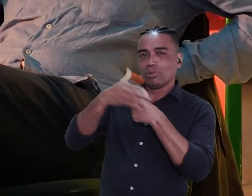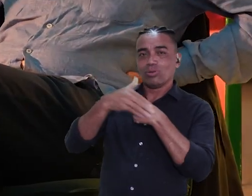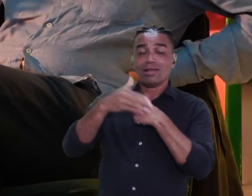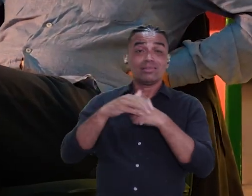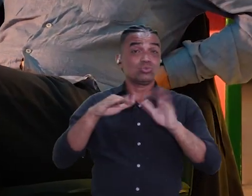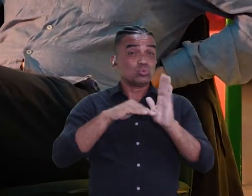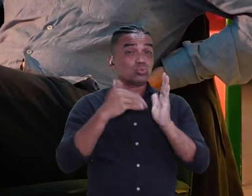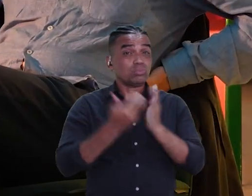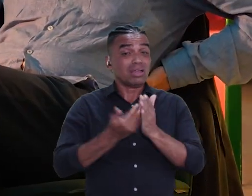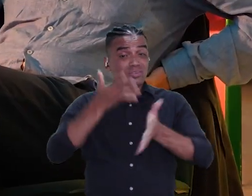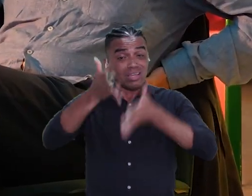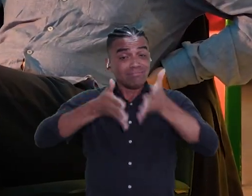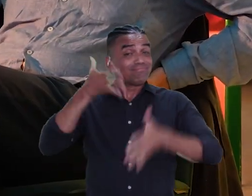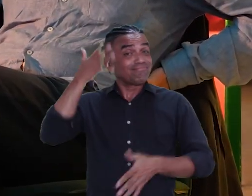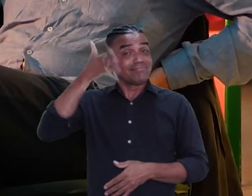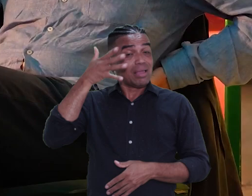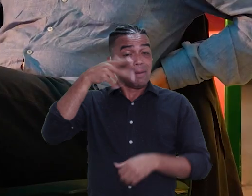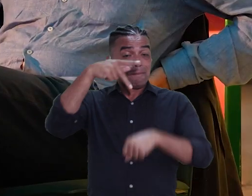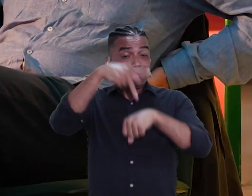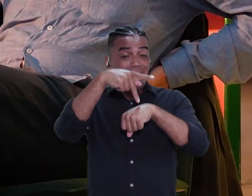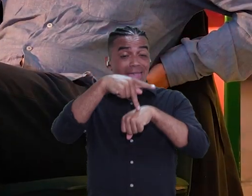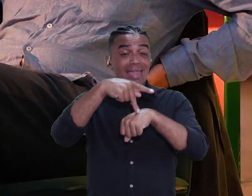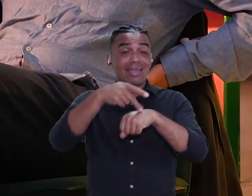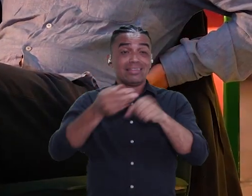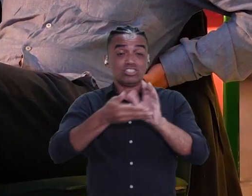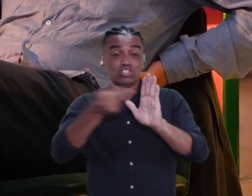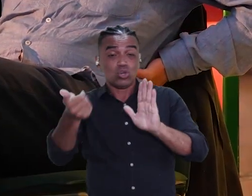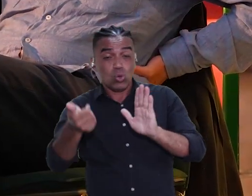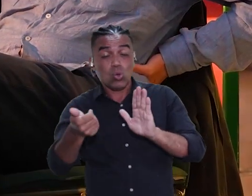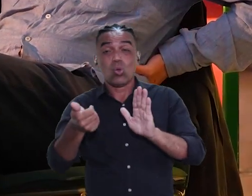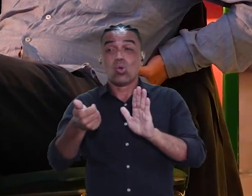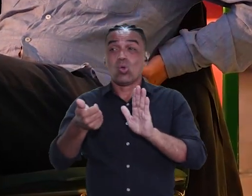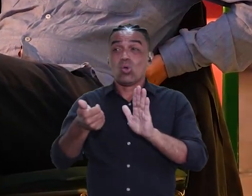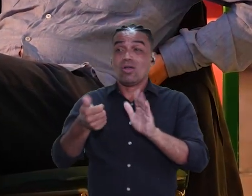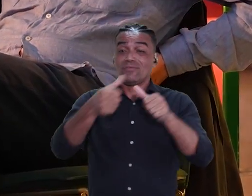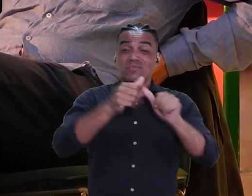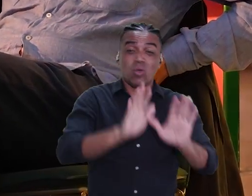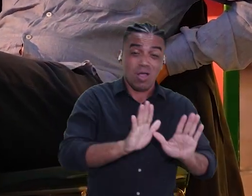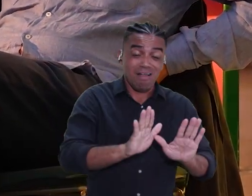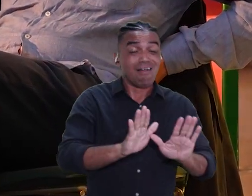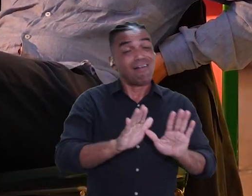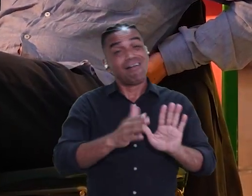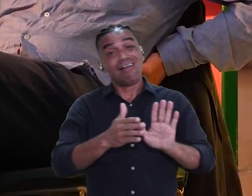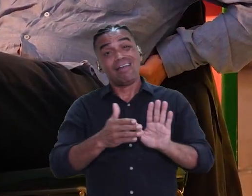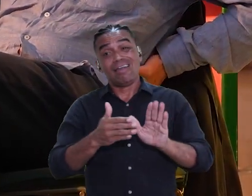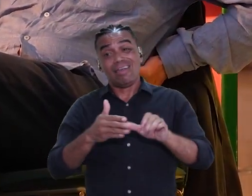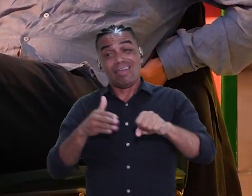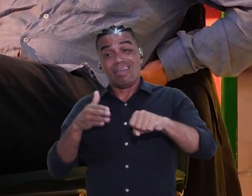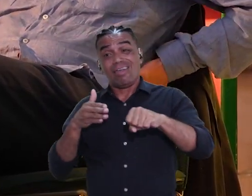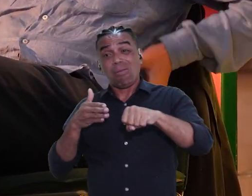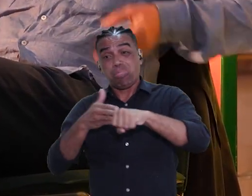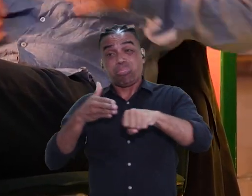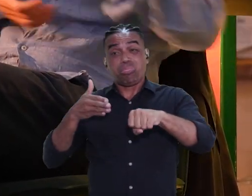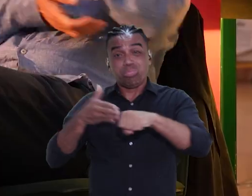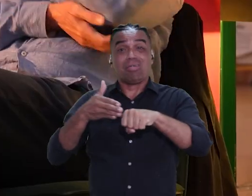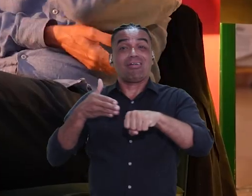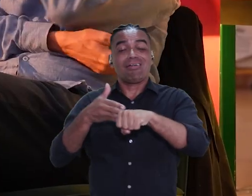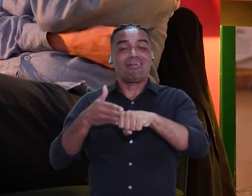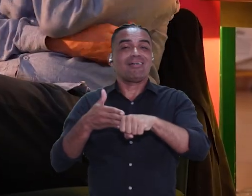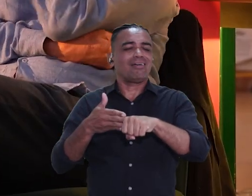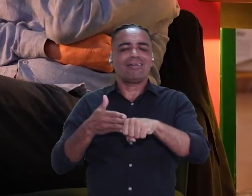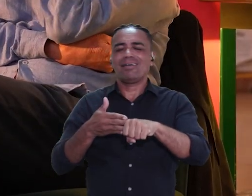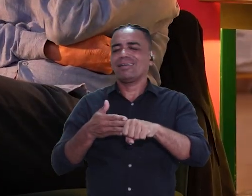tudo isso aqui, porque a pedra que saiu, que devia ter ficado, é obstáculo, não é? É